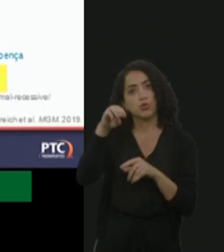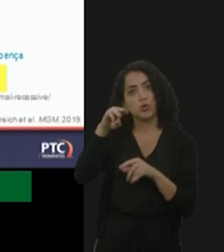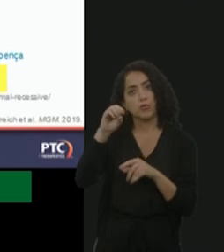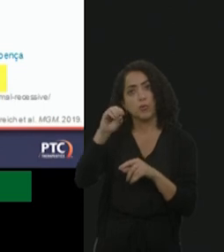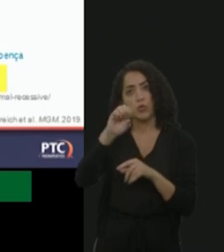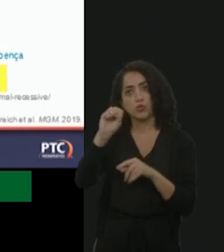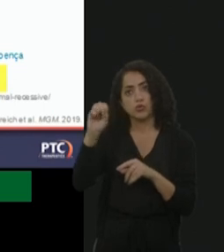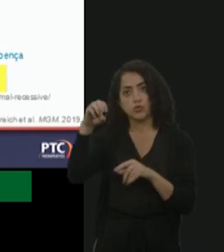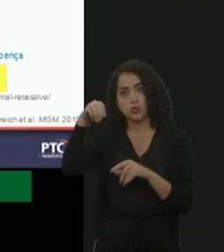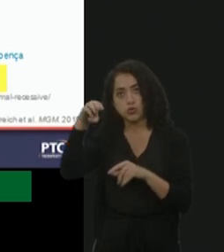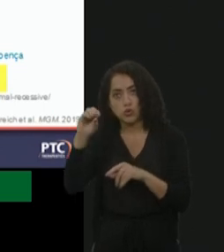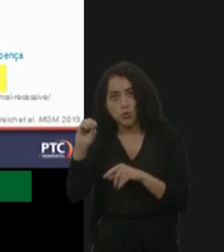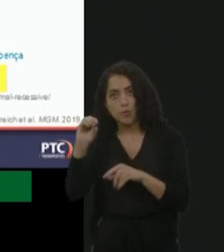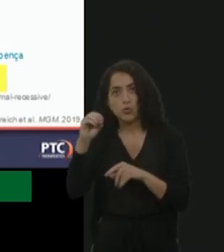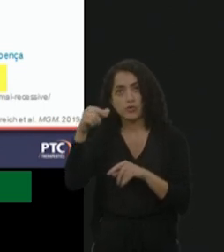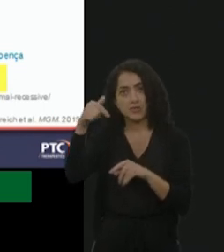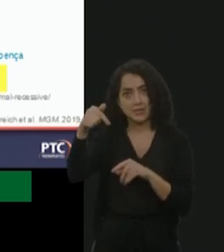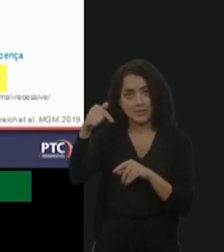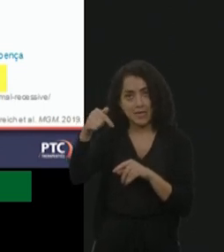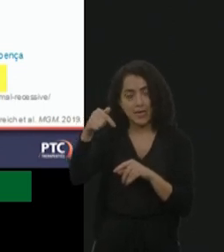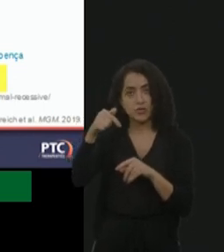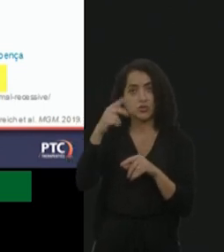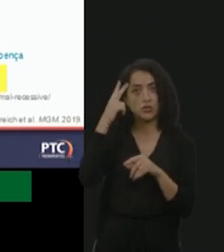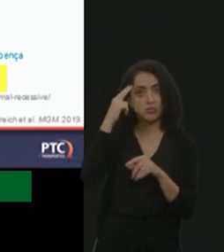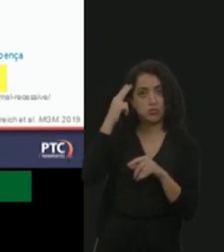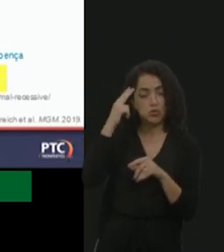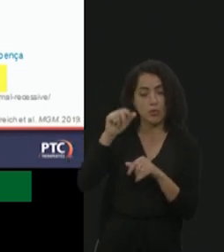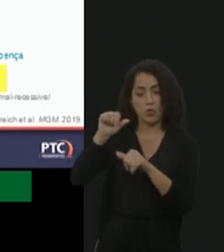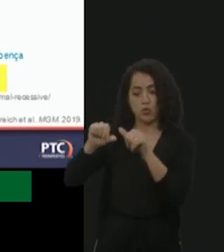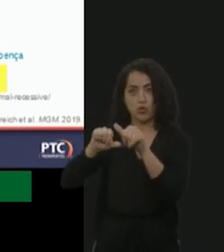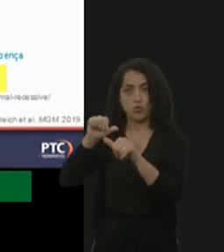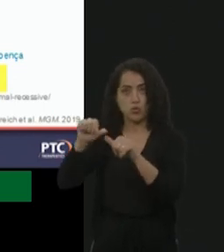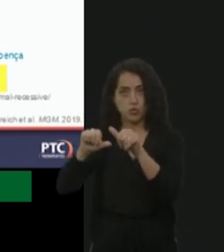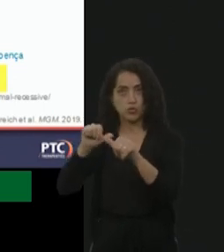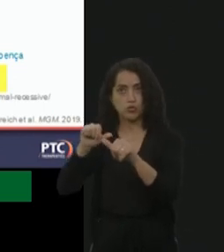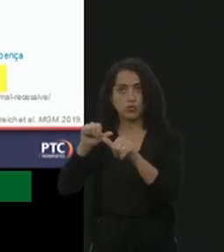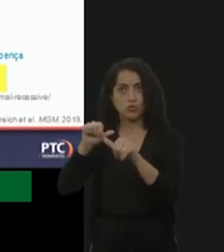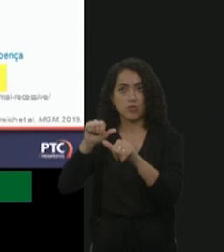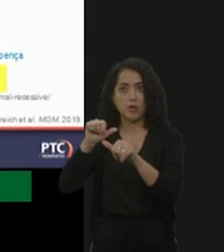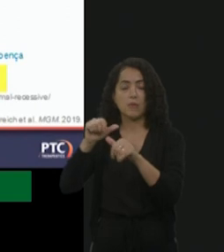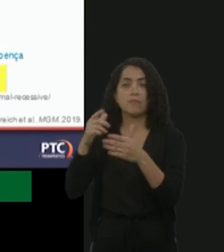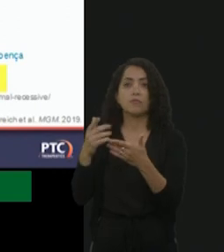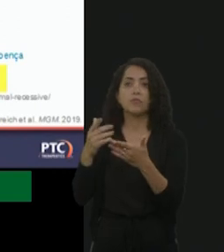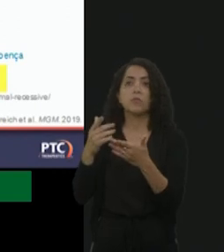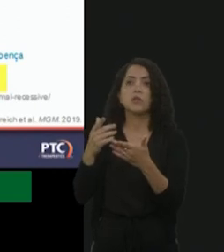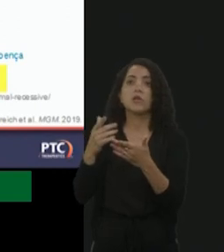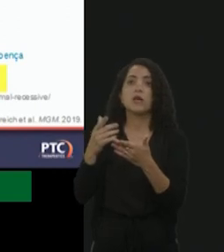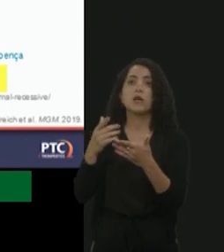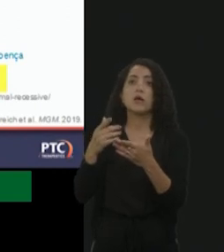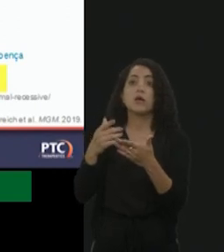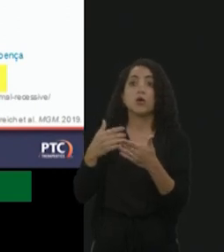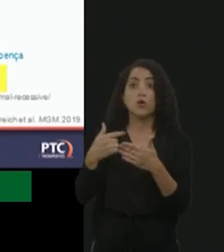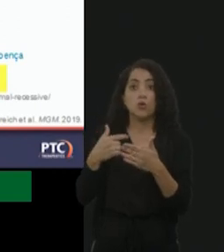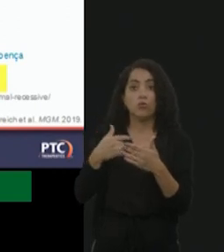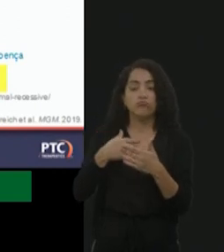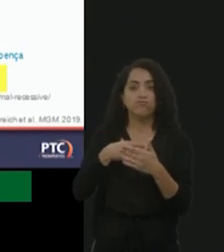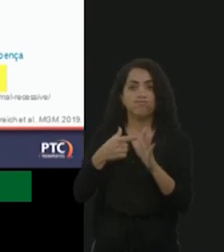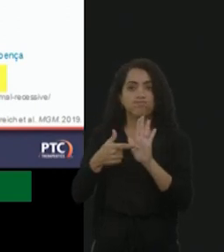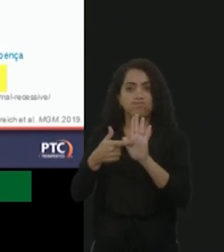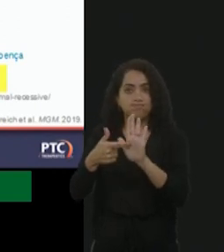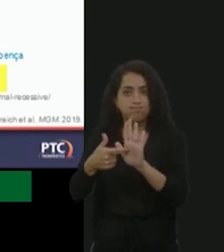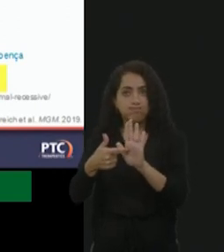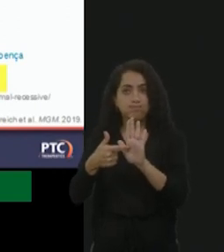cromossomo 7, ele tem um gene normal e um gene alterado. Então, ele é portador, mas ele não manifesta a condição. Quando ele se encontra